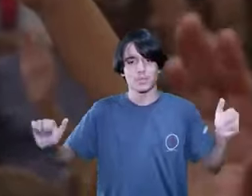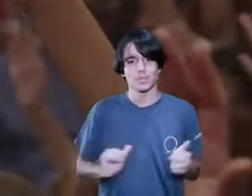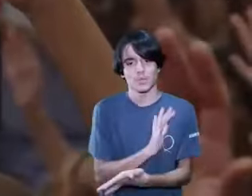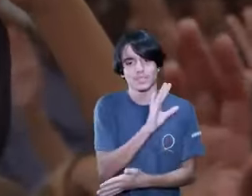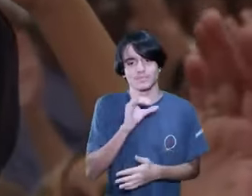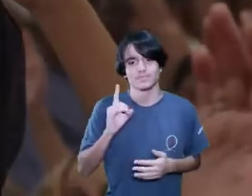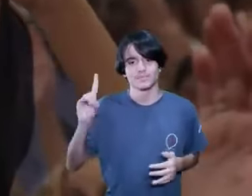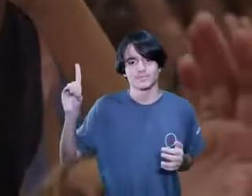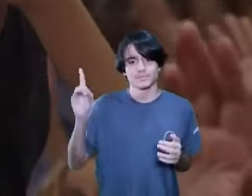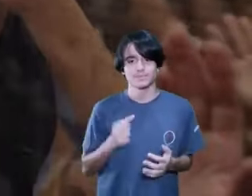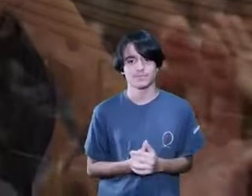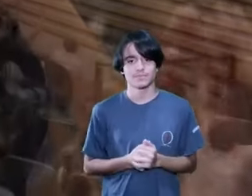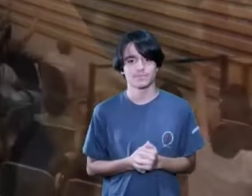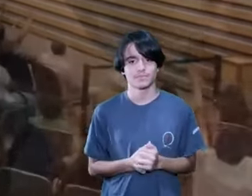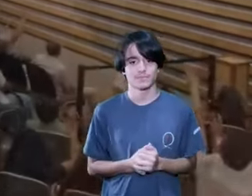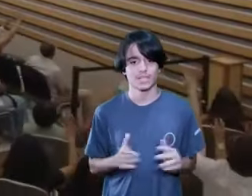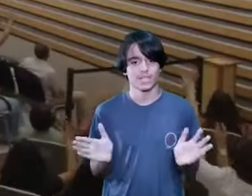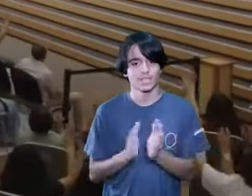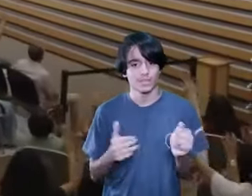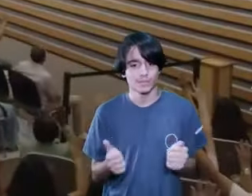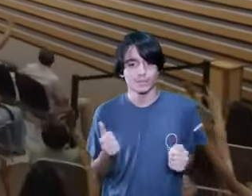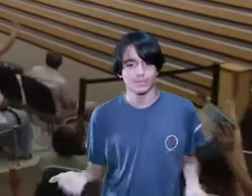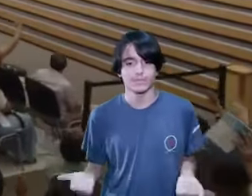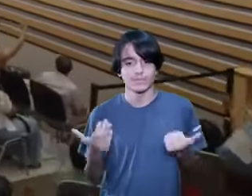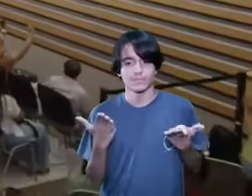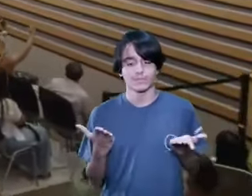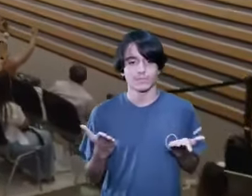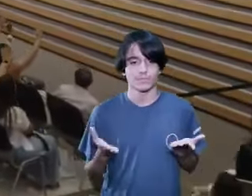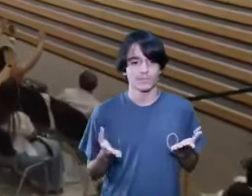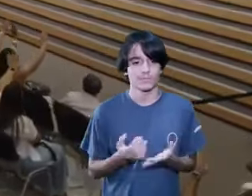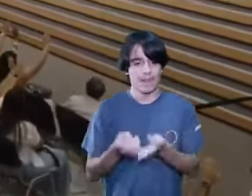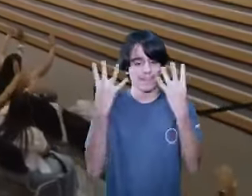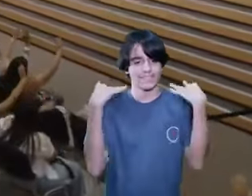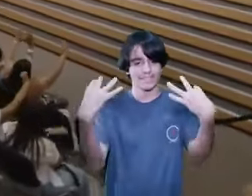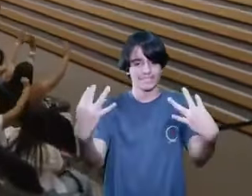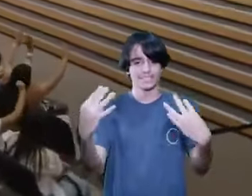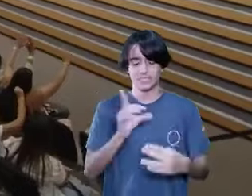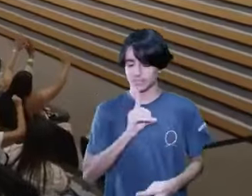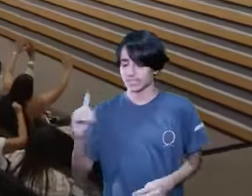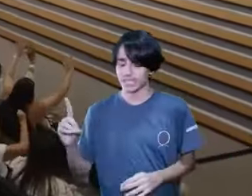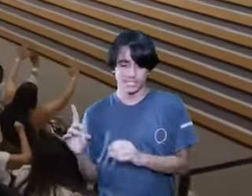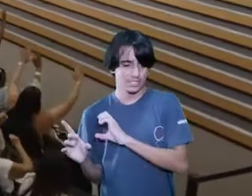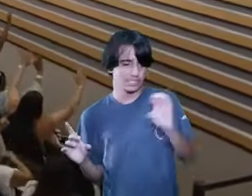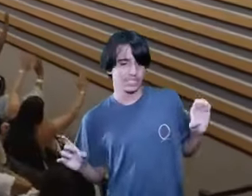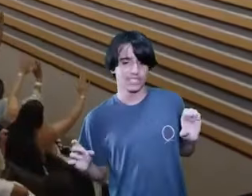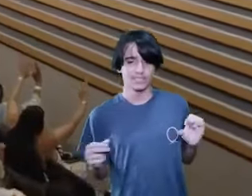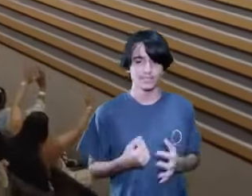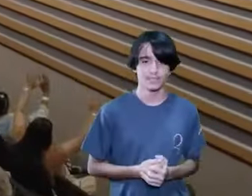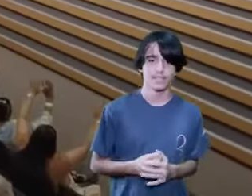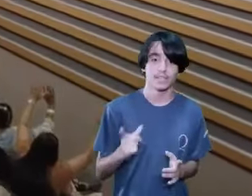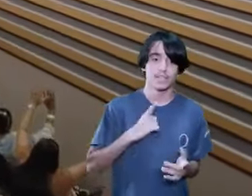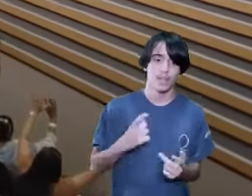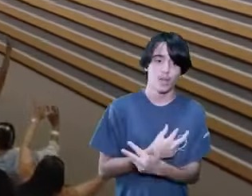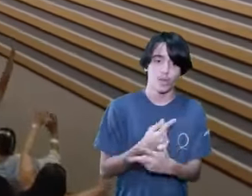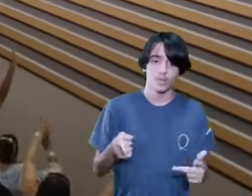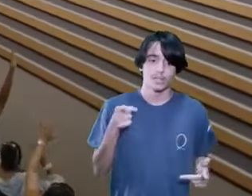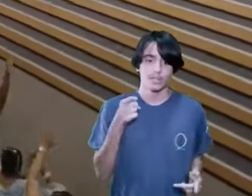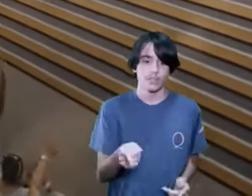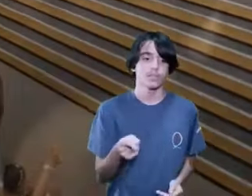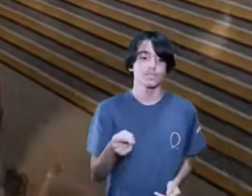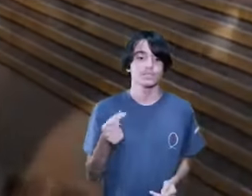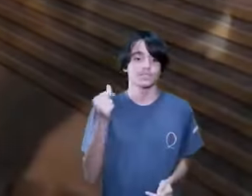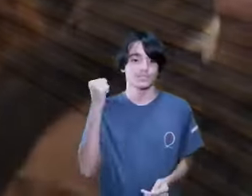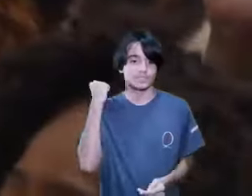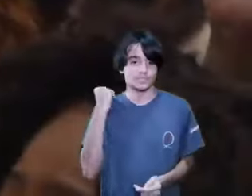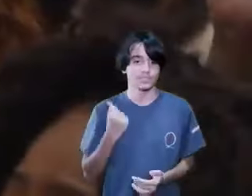glória, eu preciso de alguém dizendo aleluia, lá na galeria, aqui na direita, aqui na esquerda, tem algo que você não tira.